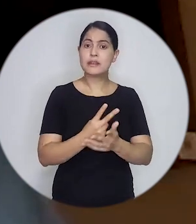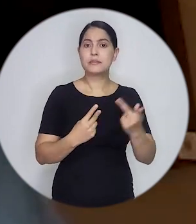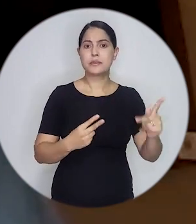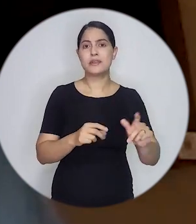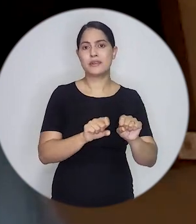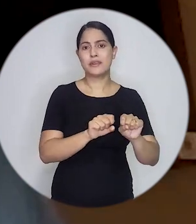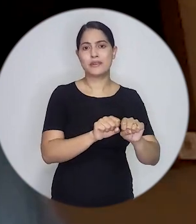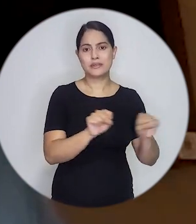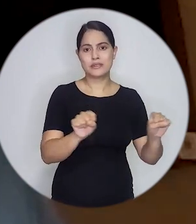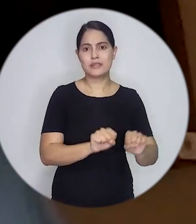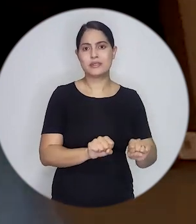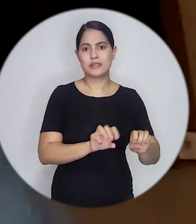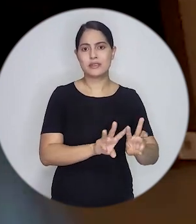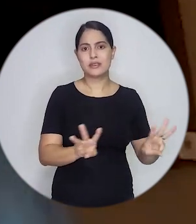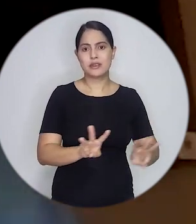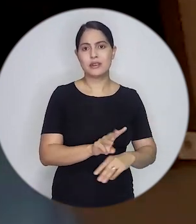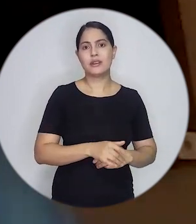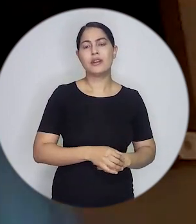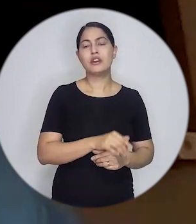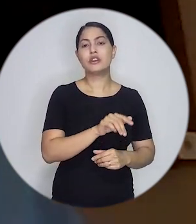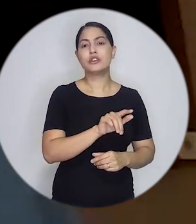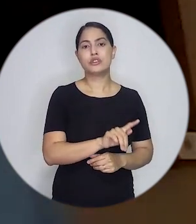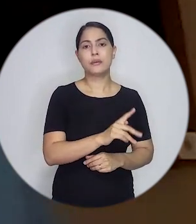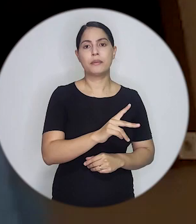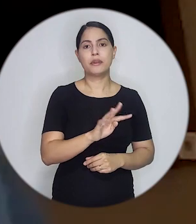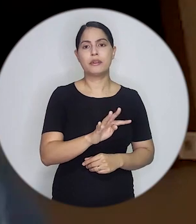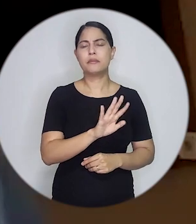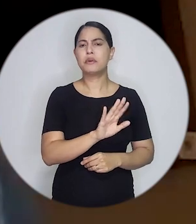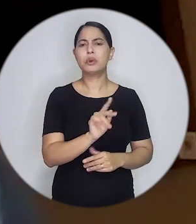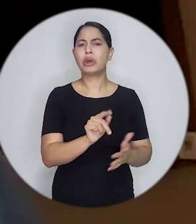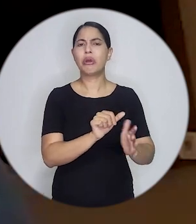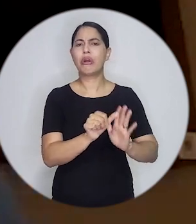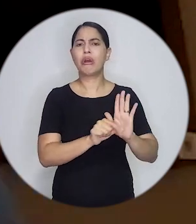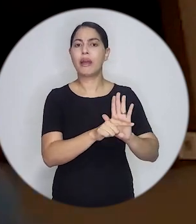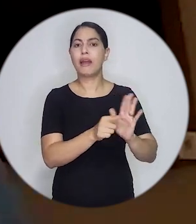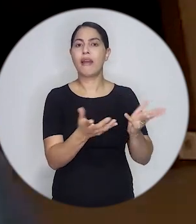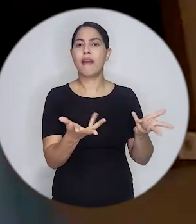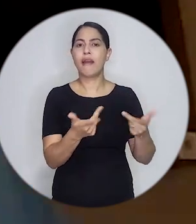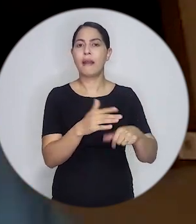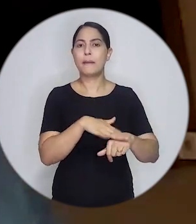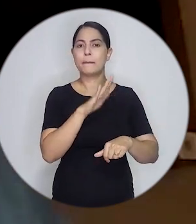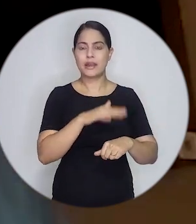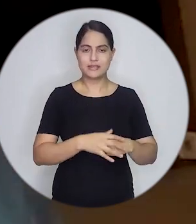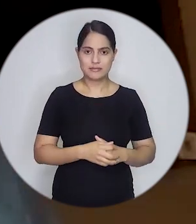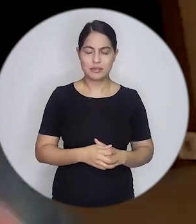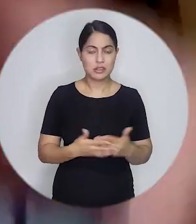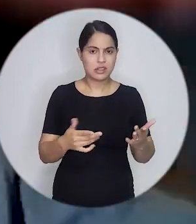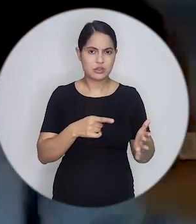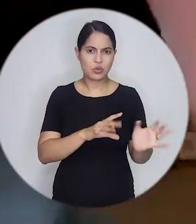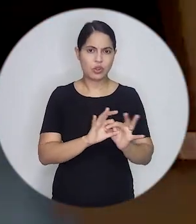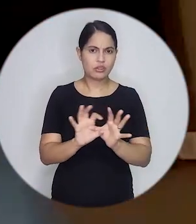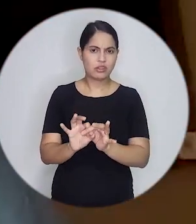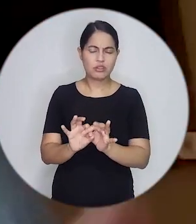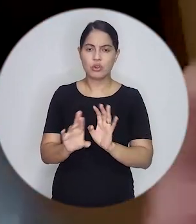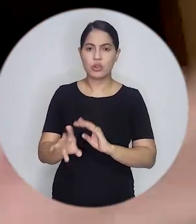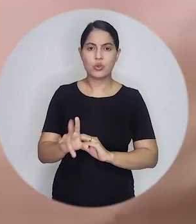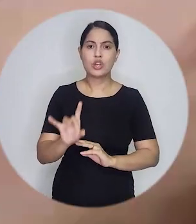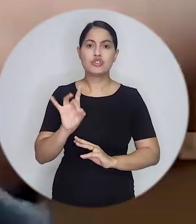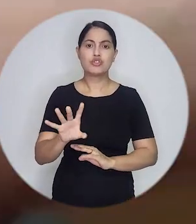você utiliza é a mesma ideia do ChatGPT, só que o ChatGPT é muito mais aperfeiçoado, ele é capaz de, não apenas da palavra